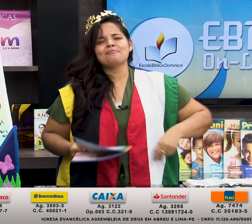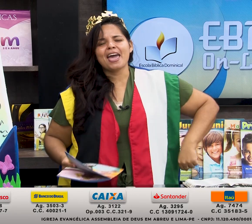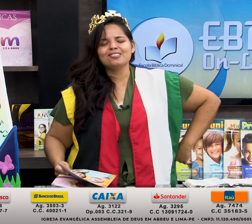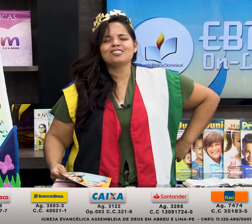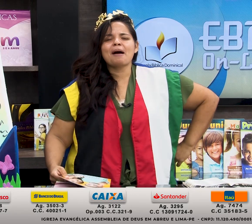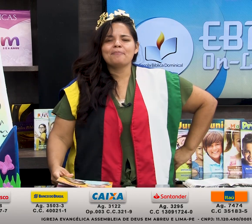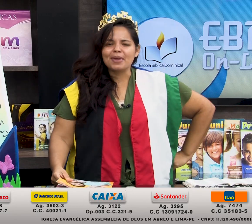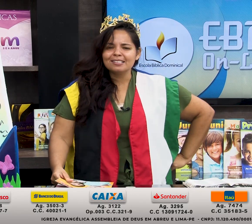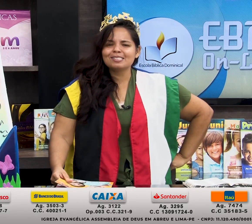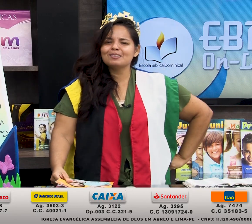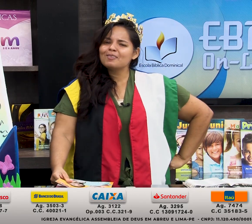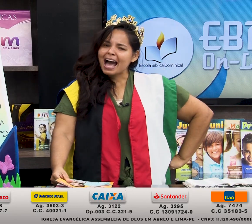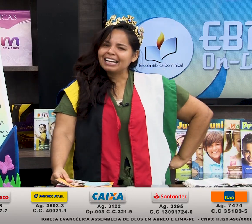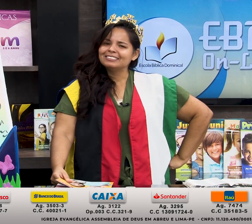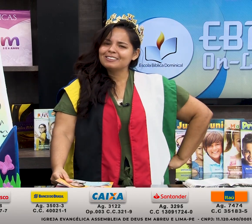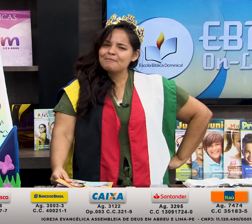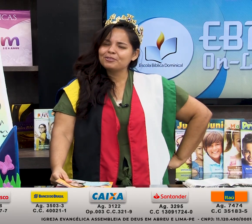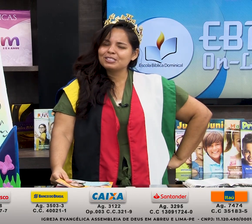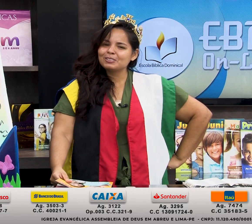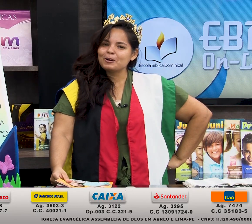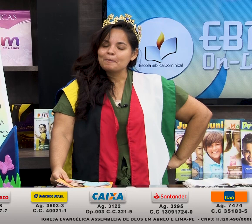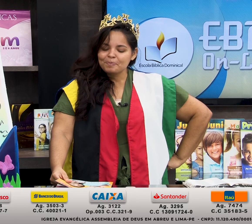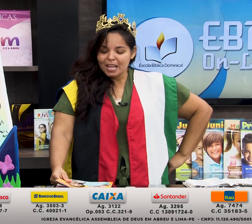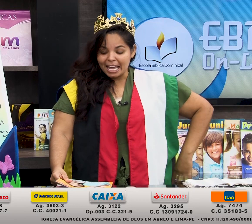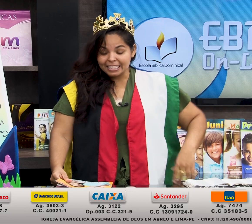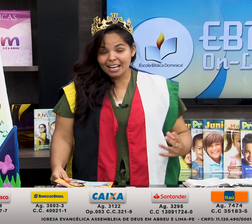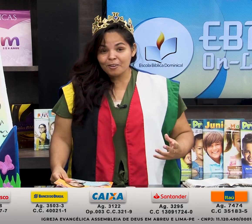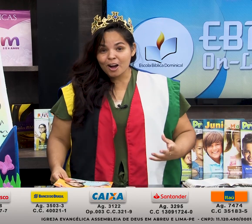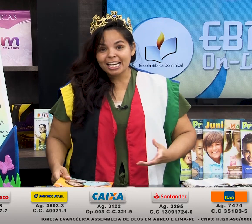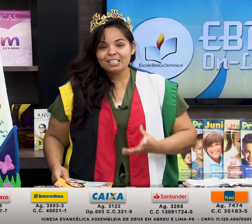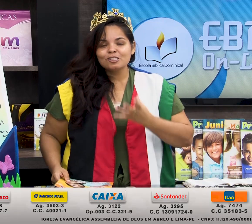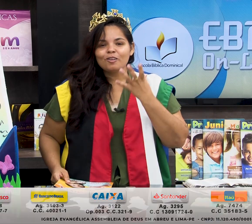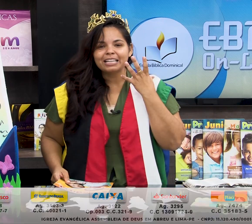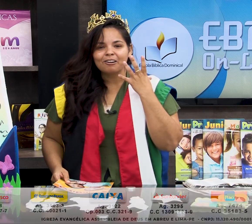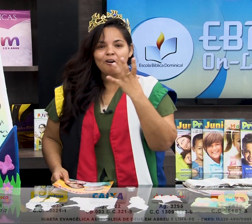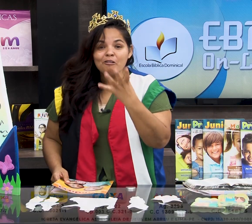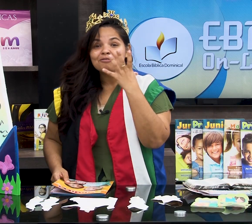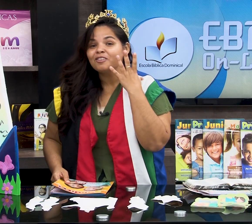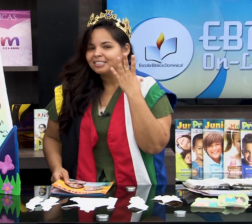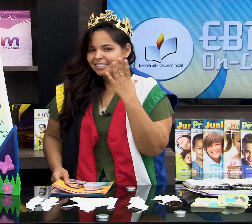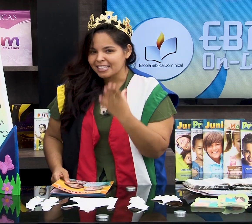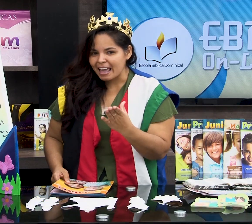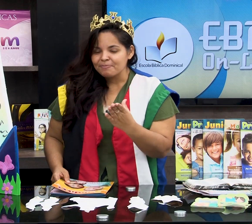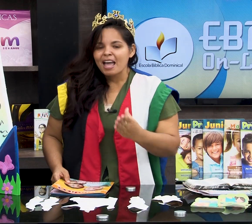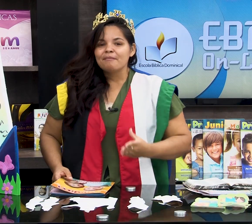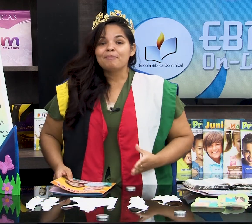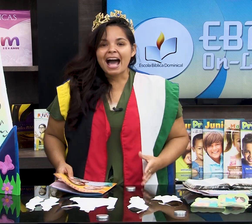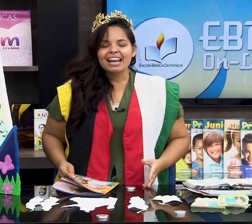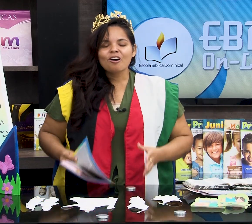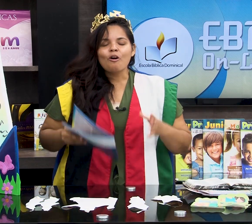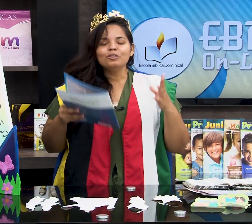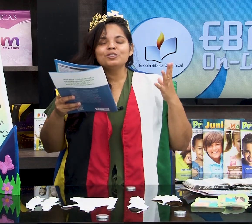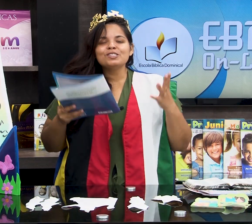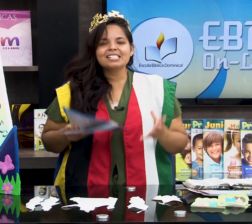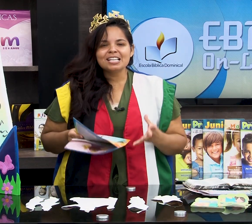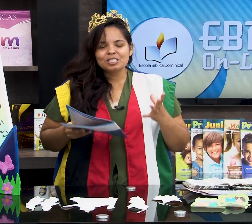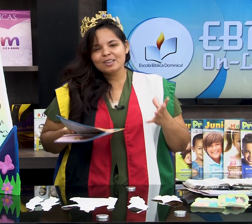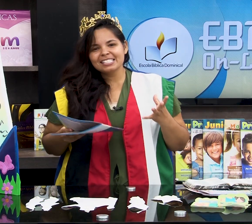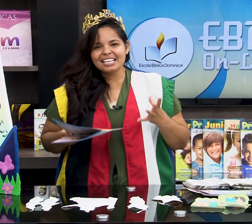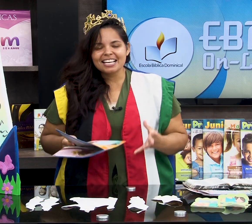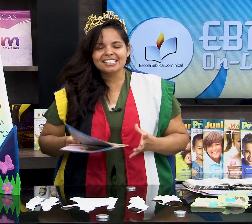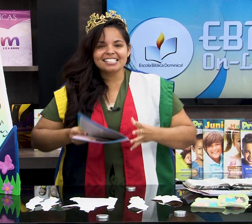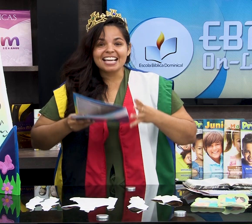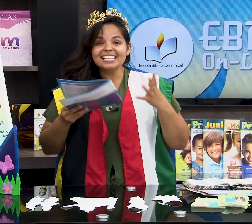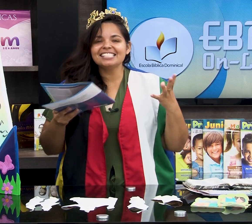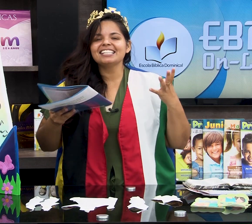que trimestre abençoado, não é, professor? Então, olha, Deus conta com você para conduzir as